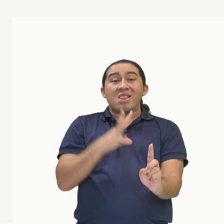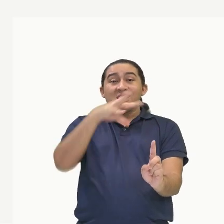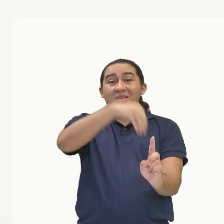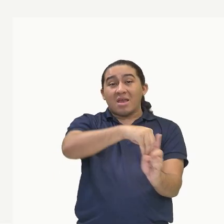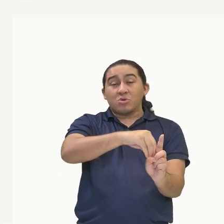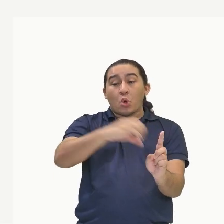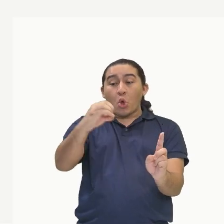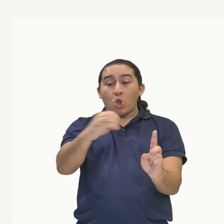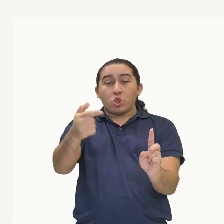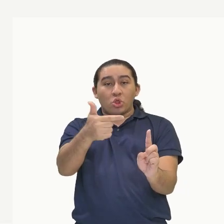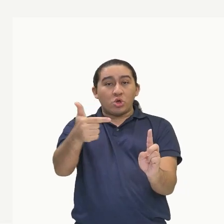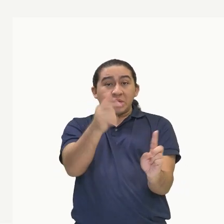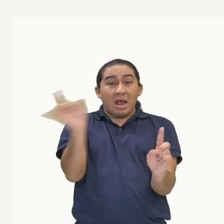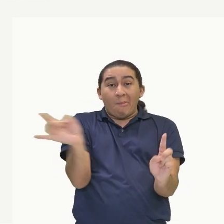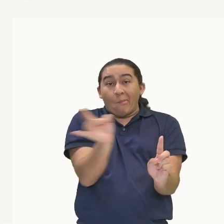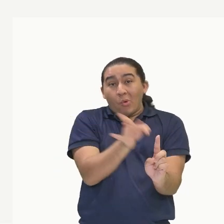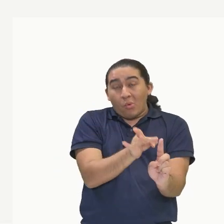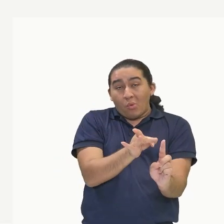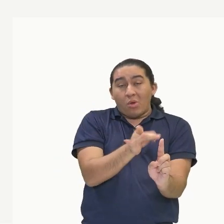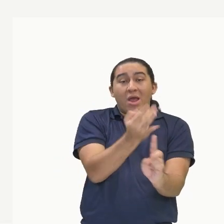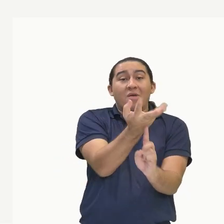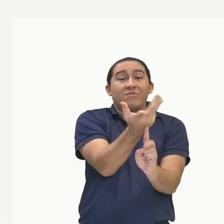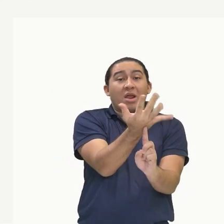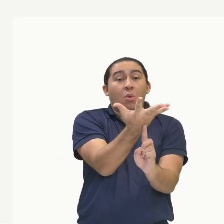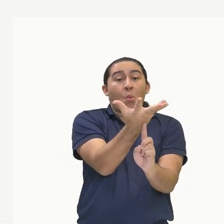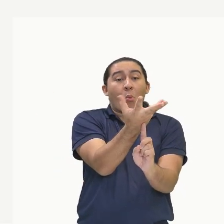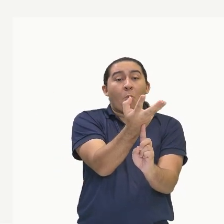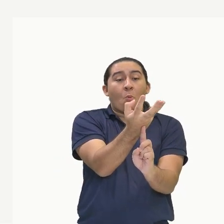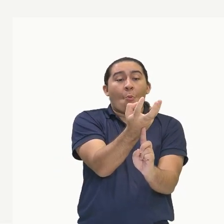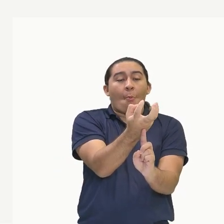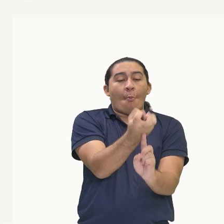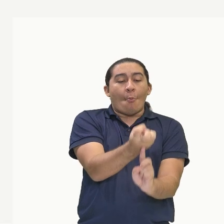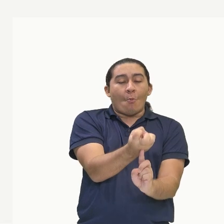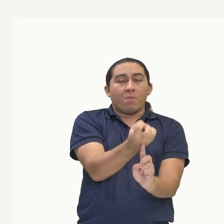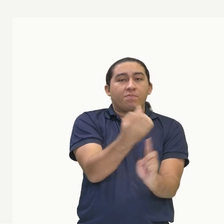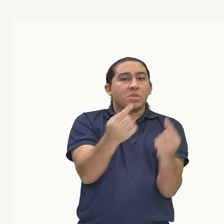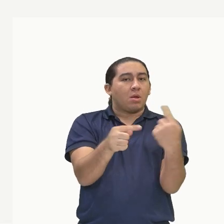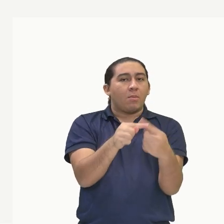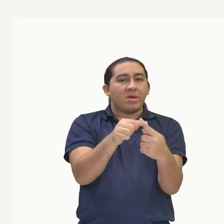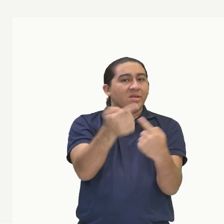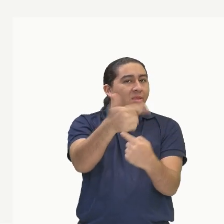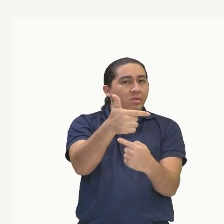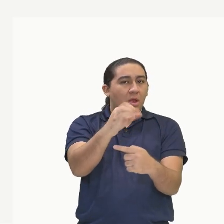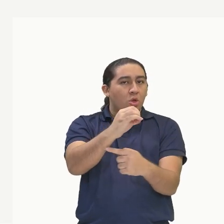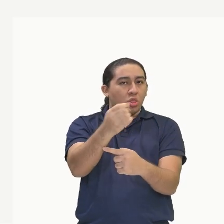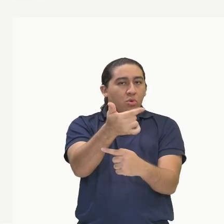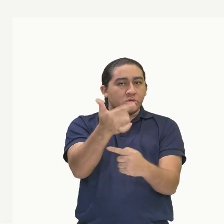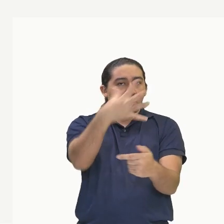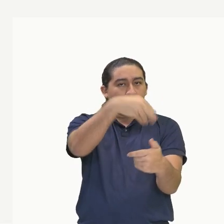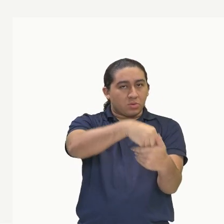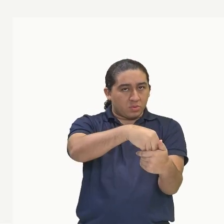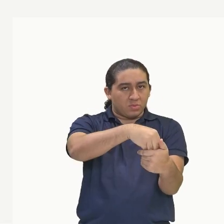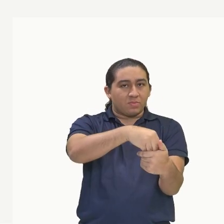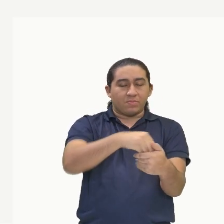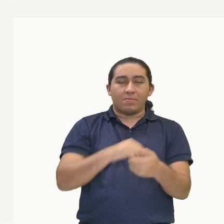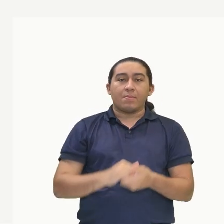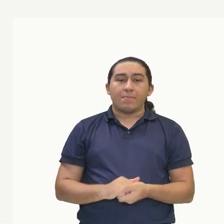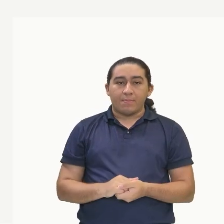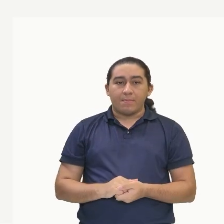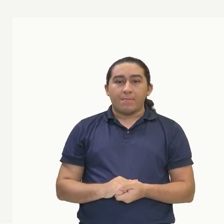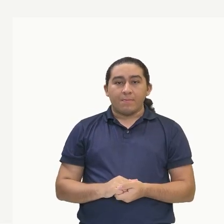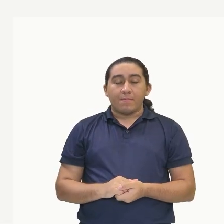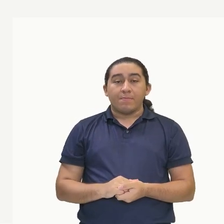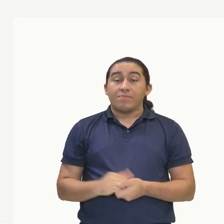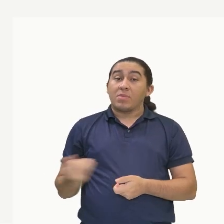apaga. Normalmente, por quê? A quantidade de oxigênio não existe mais. Então é muito importante você entender como